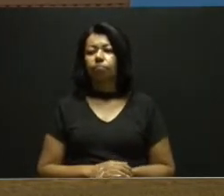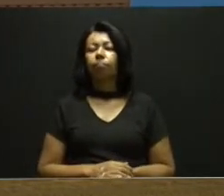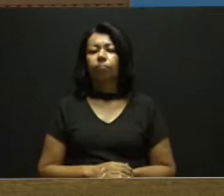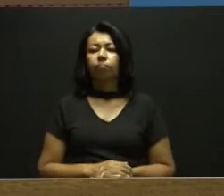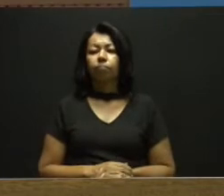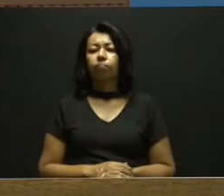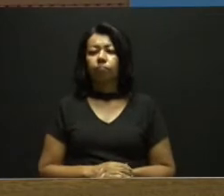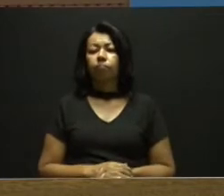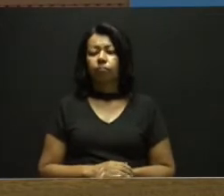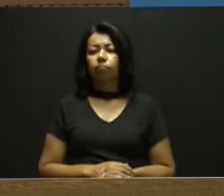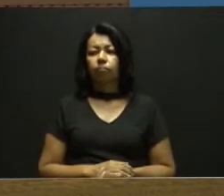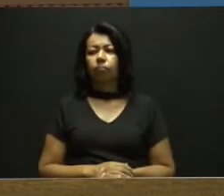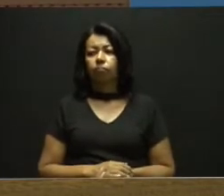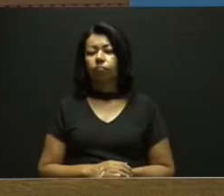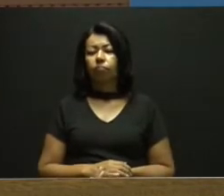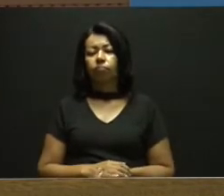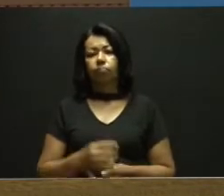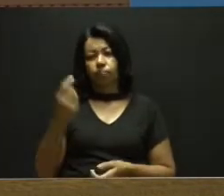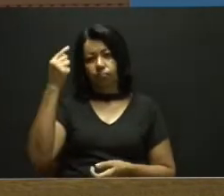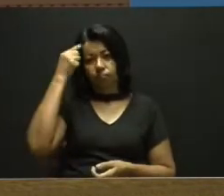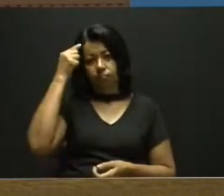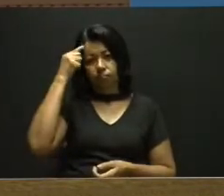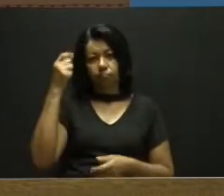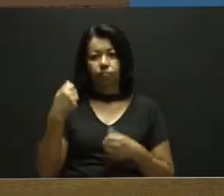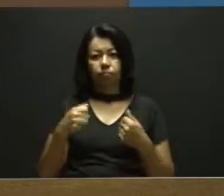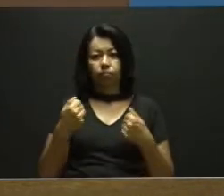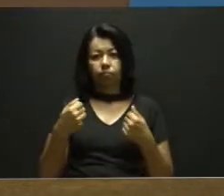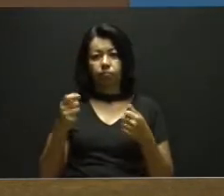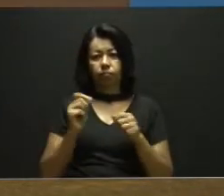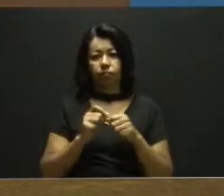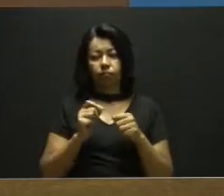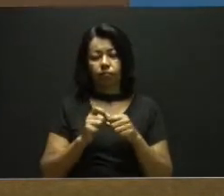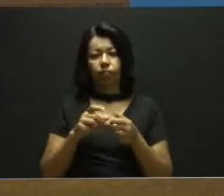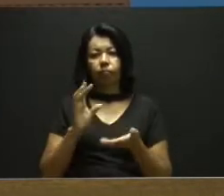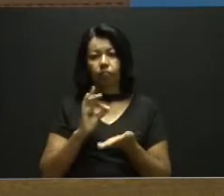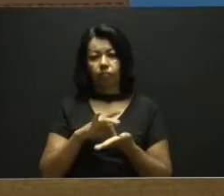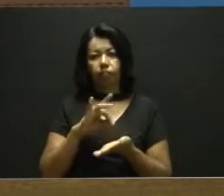e é uma reflexão que nós temos que fazer seriamente